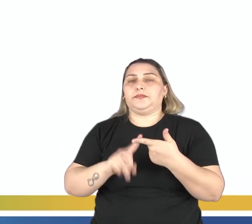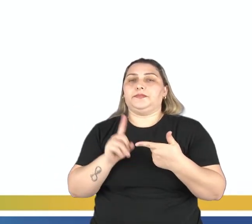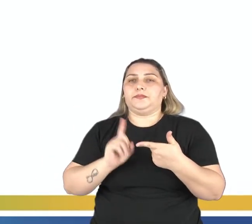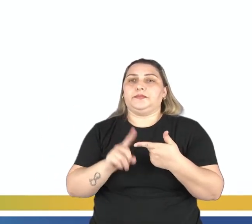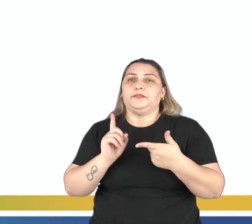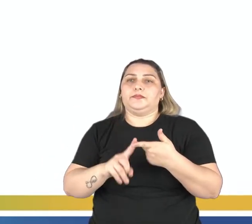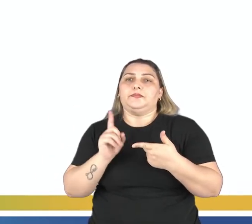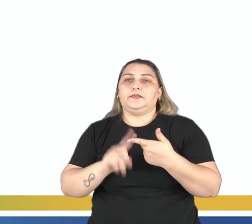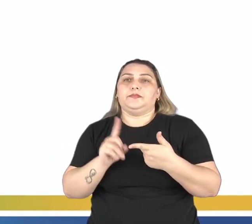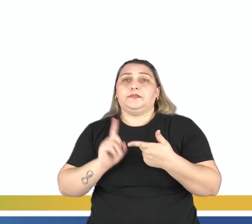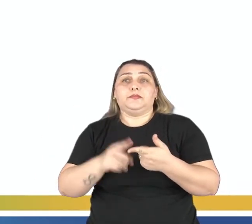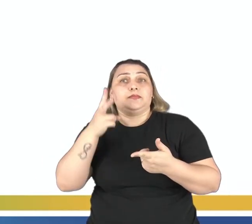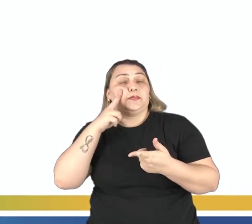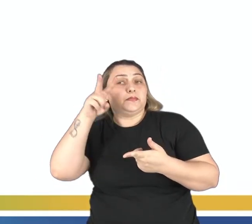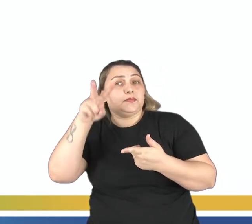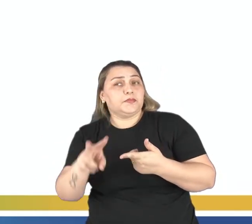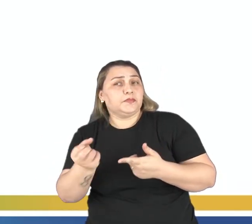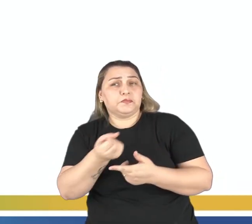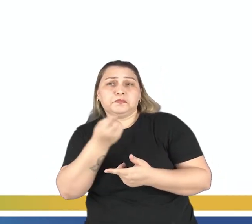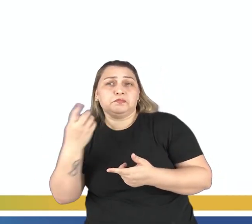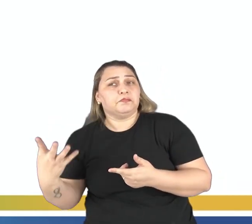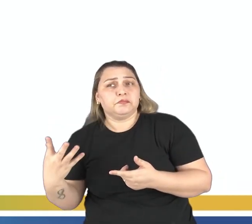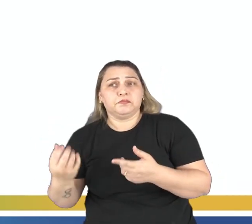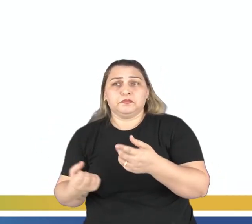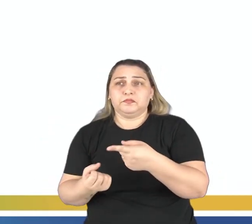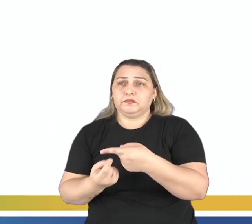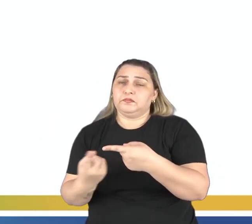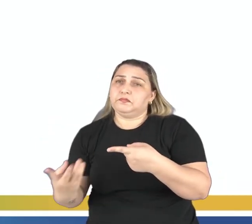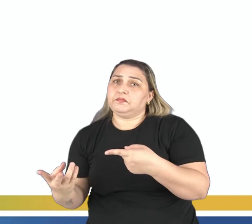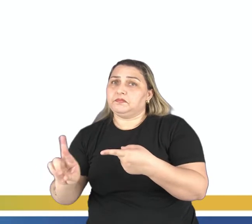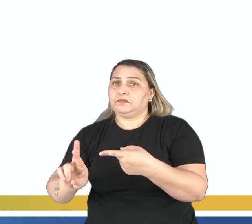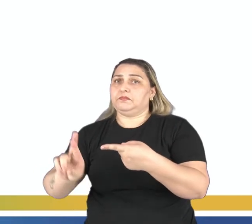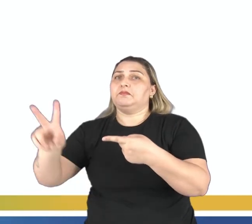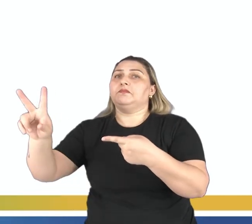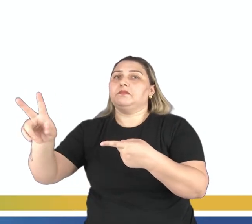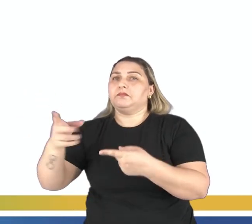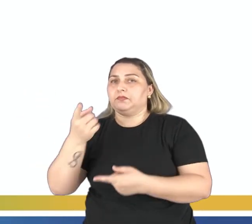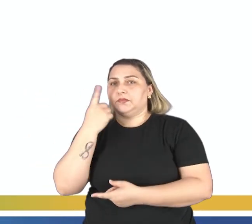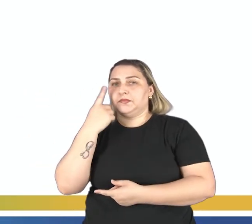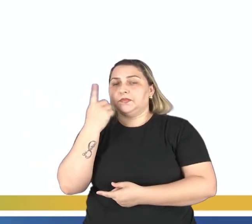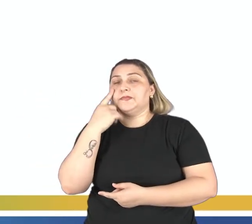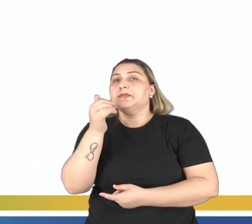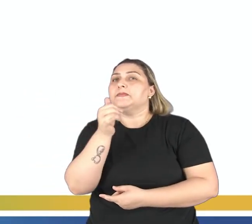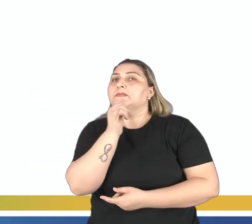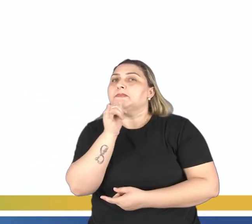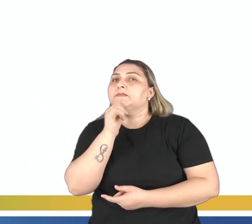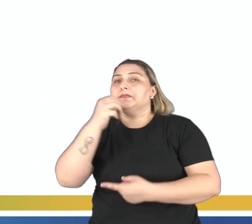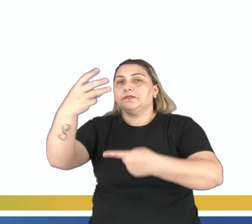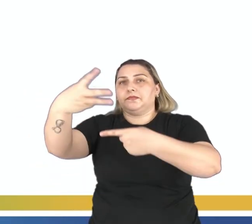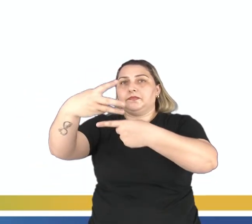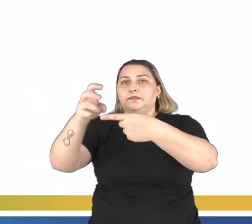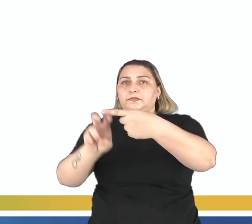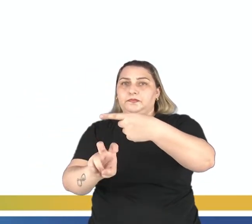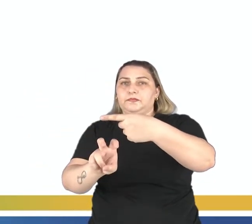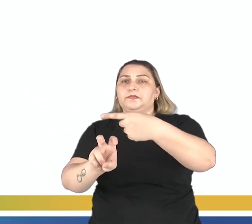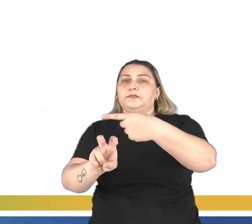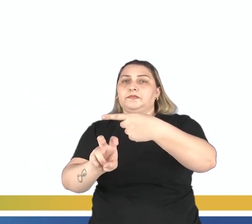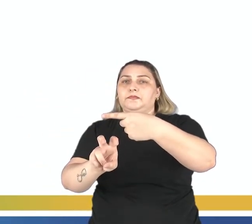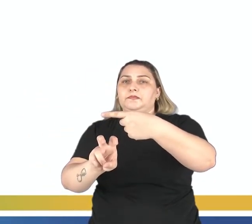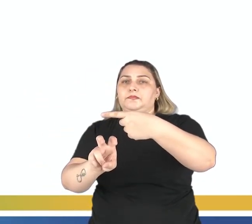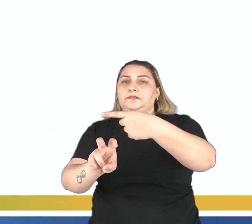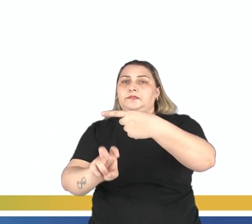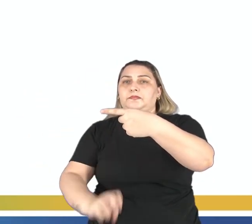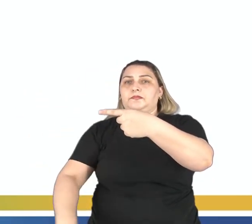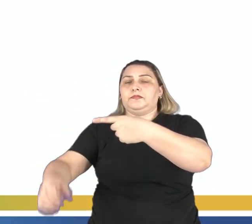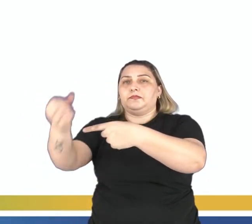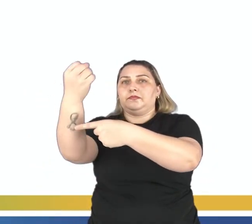nós vamos ver quando os denominadores das duas frações são diferentes. Então, no exemplo aí, nós temos 3/5